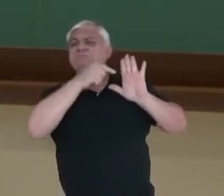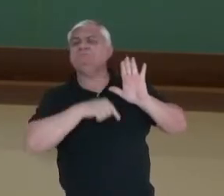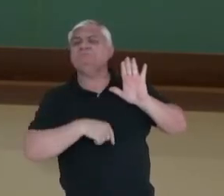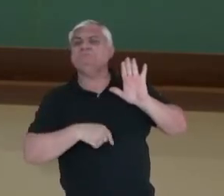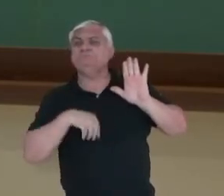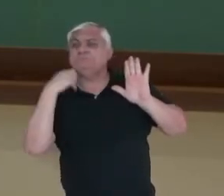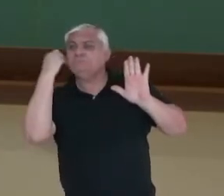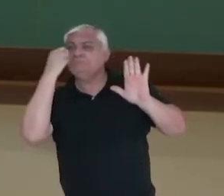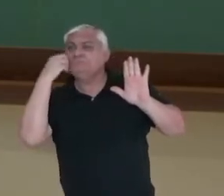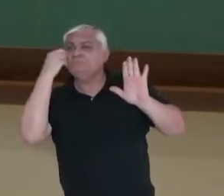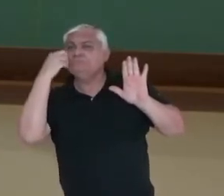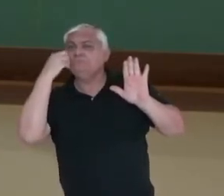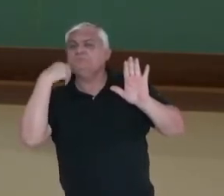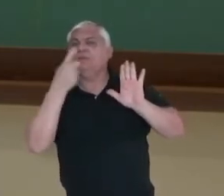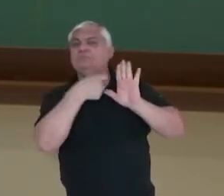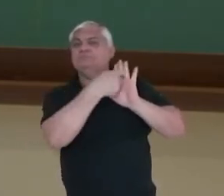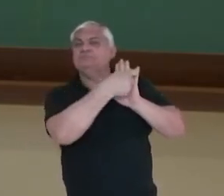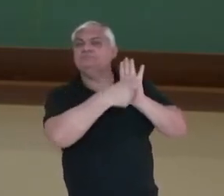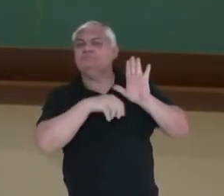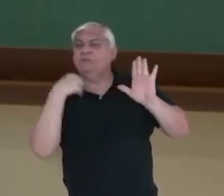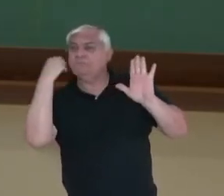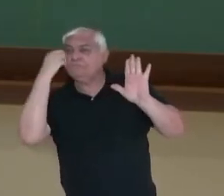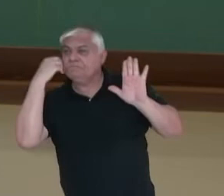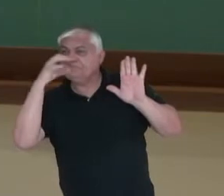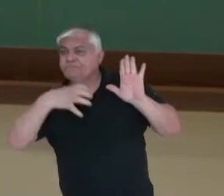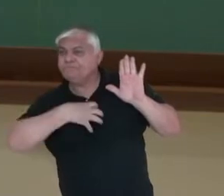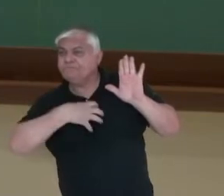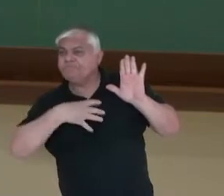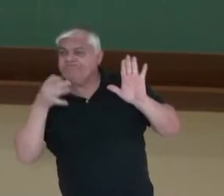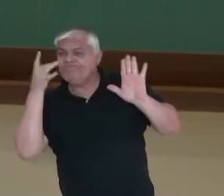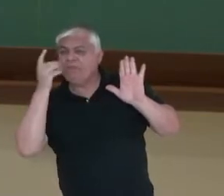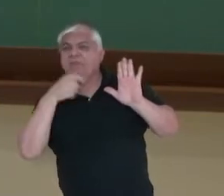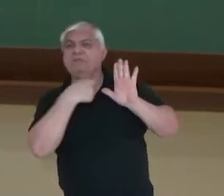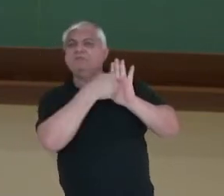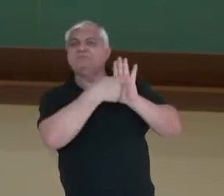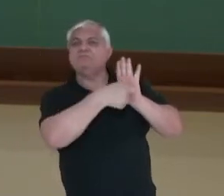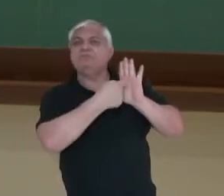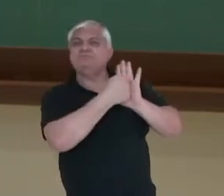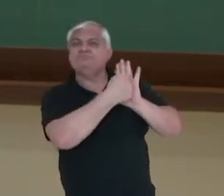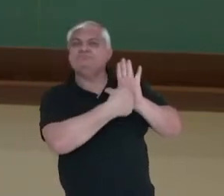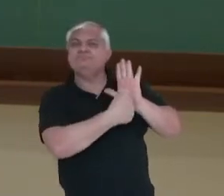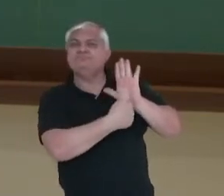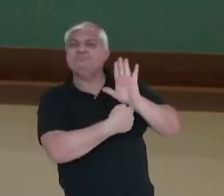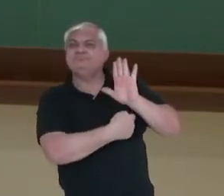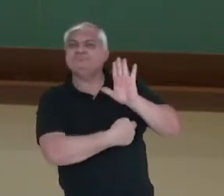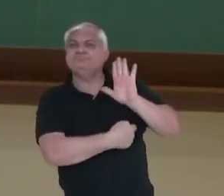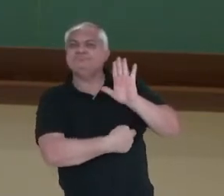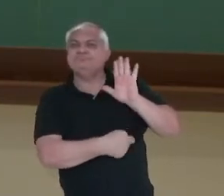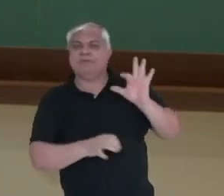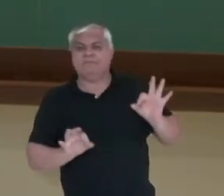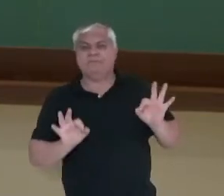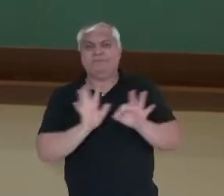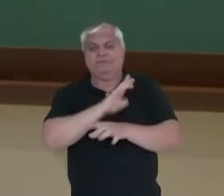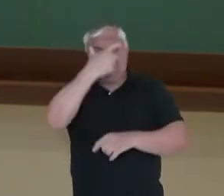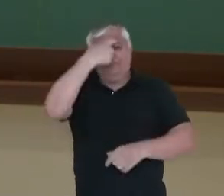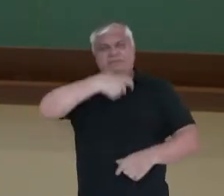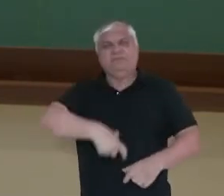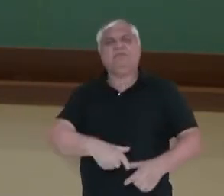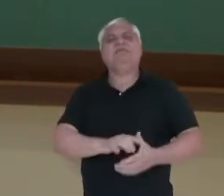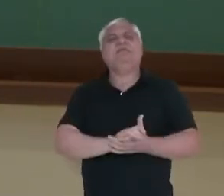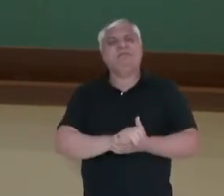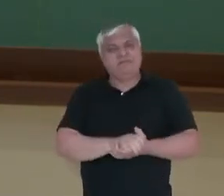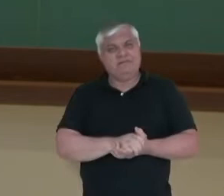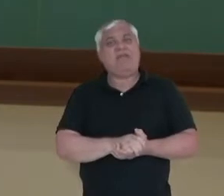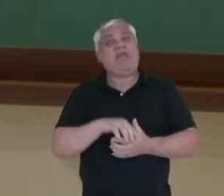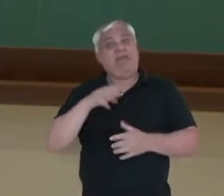nossas experiências sensíveis, é que nós vamos dando cor, preenchendo essa folha em branco. Então, é